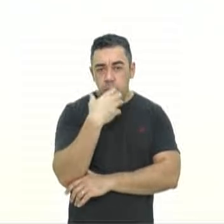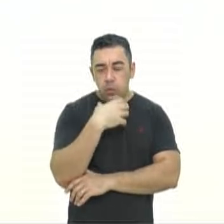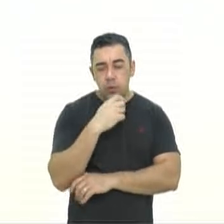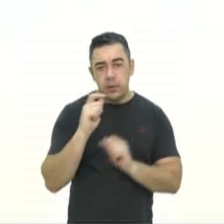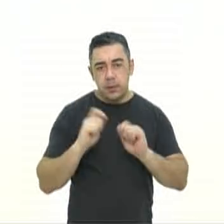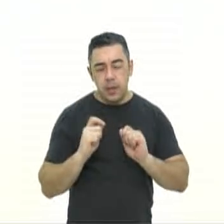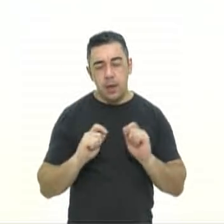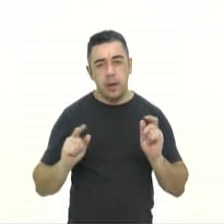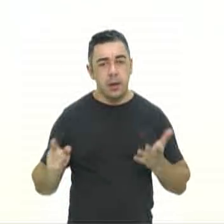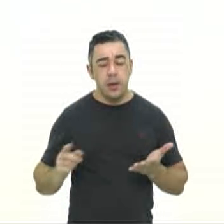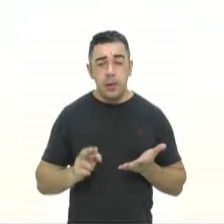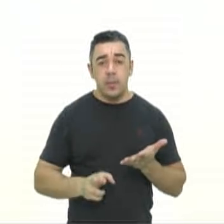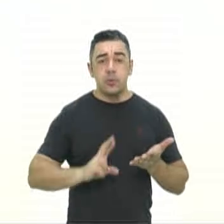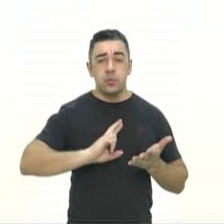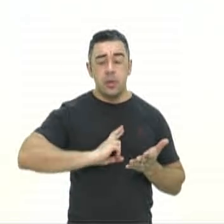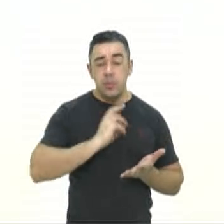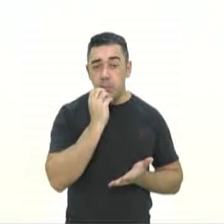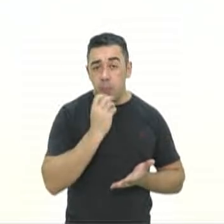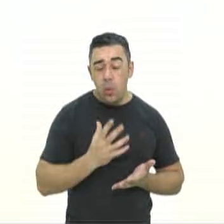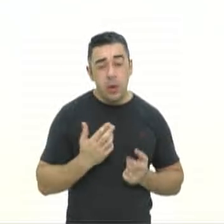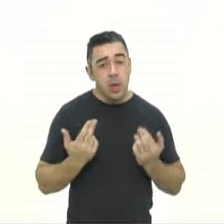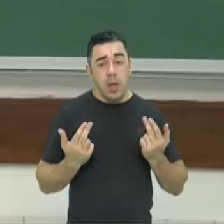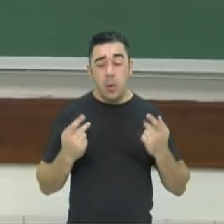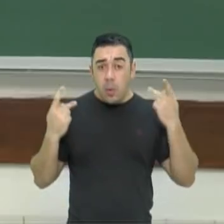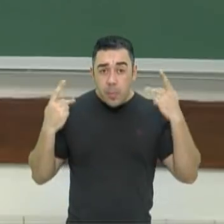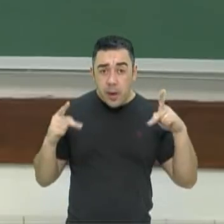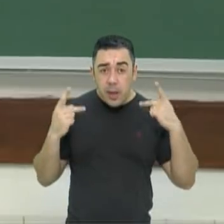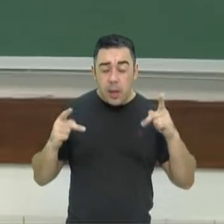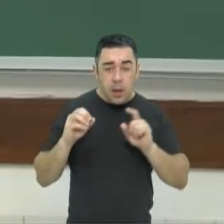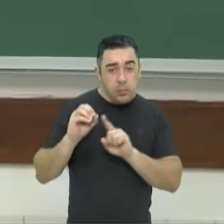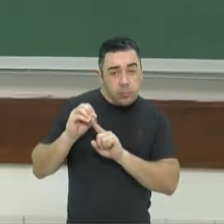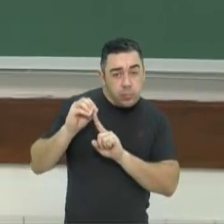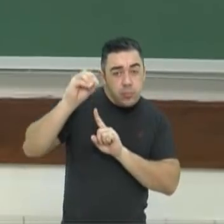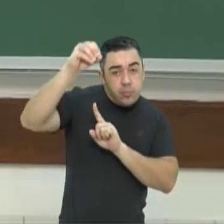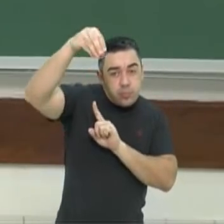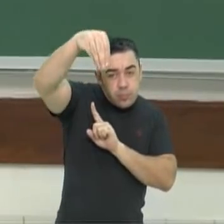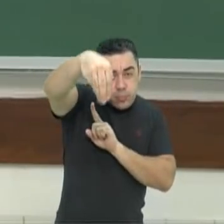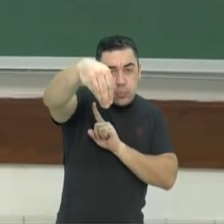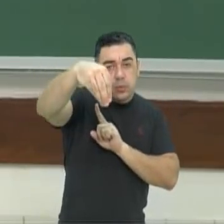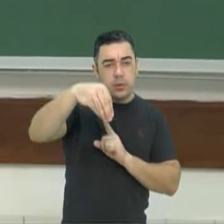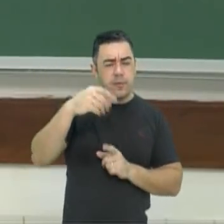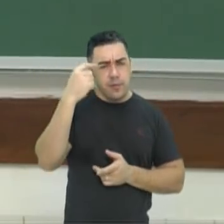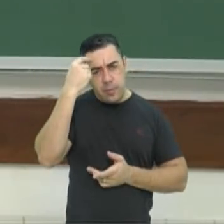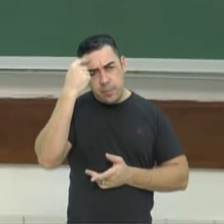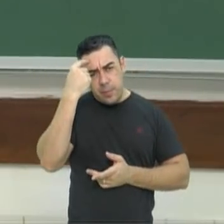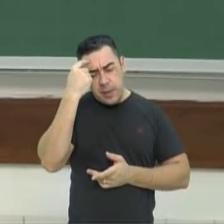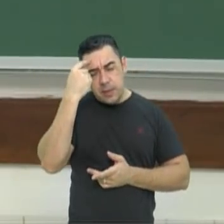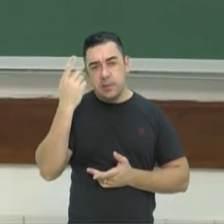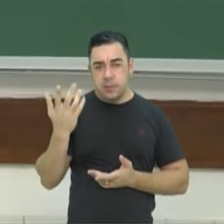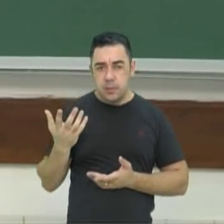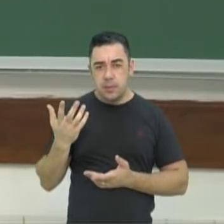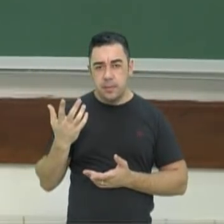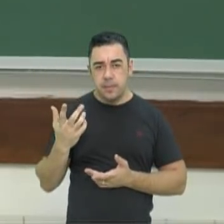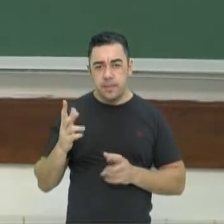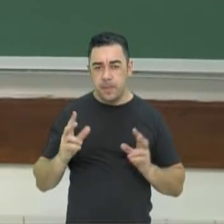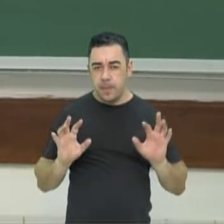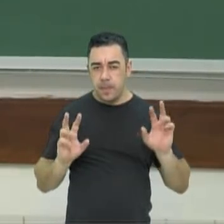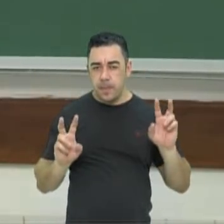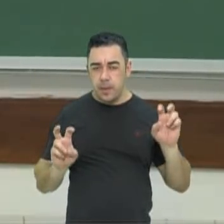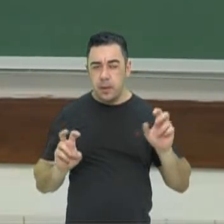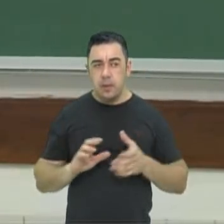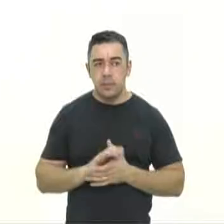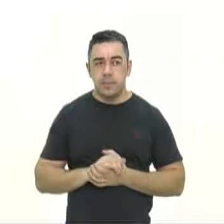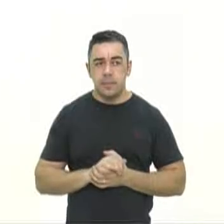um bom resultado. Então, agora vamos pensar, a partir dessa resposta, vamos pensar ali no trecho.